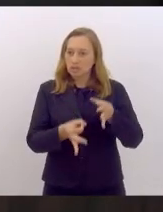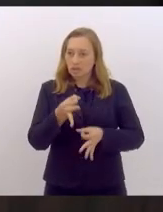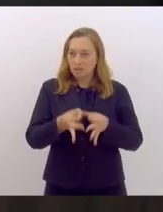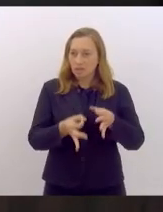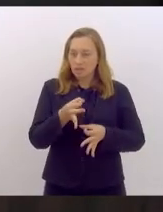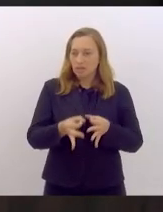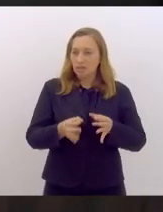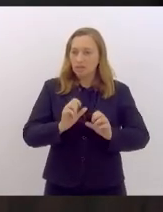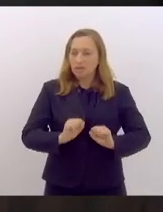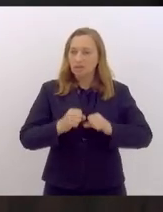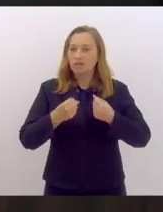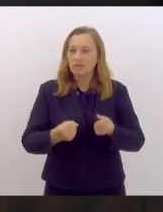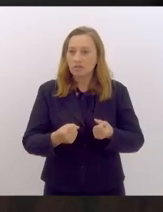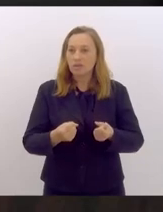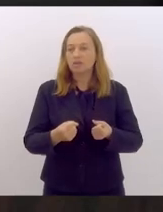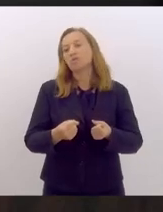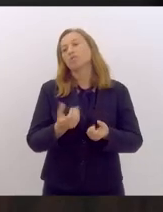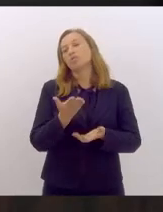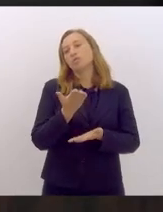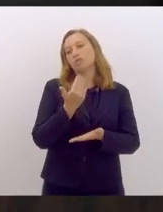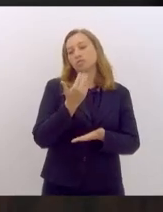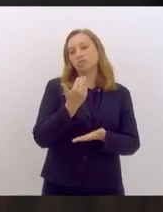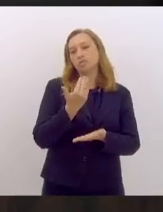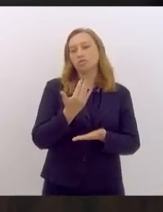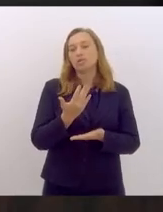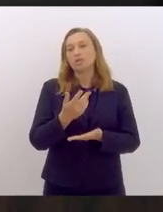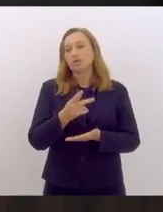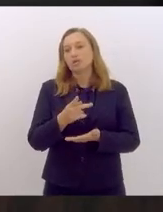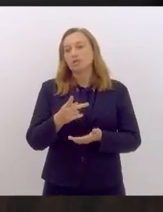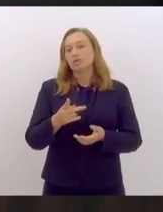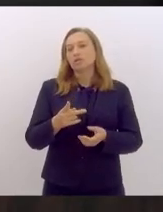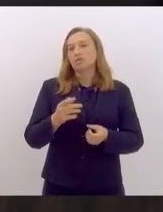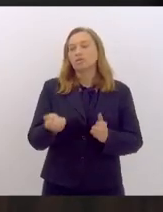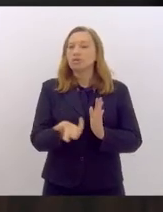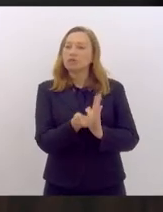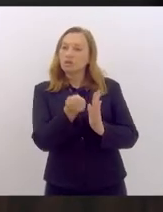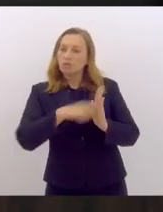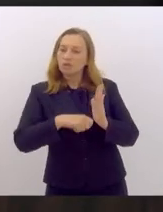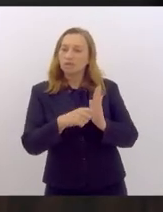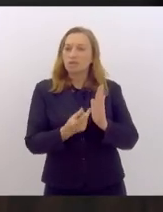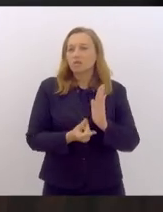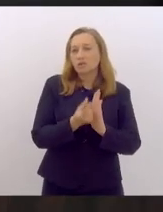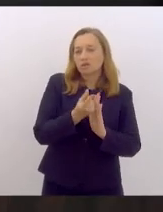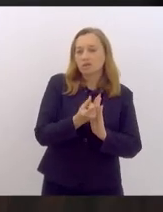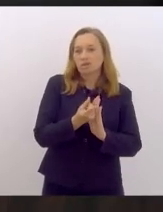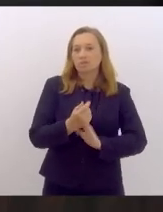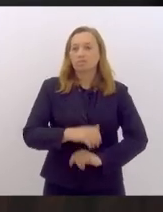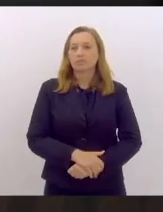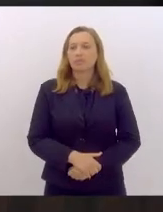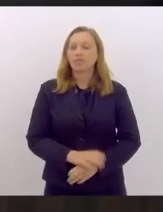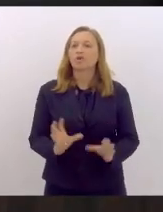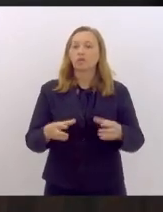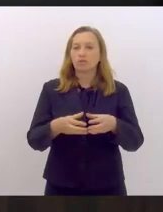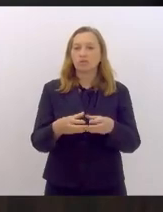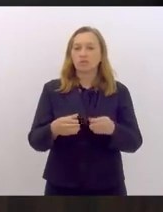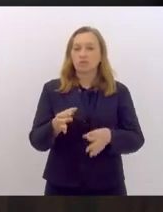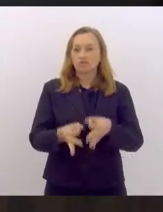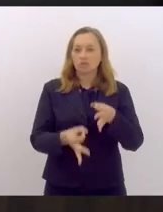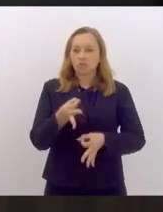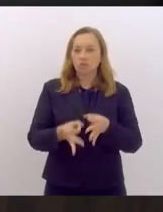Justiça, de Defesa do Consumidor, de Economia, de Assuntos Municipais, de Tributação e Orçamento. Para emitir parecer pela Comissão de Constituição e